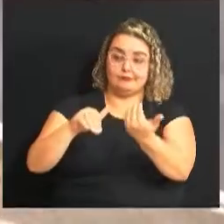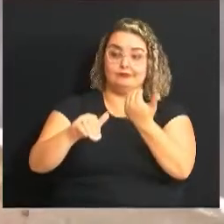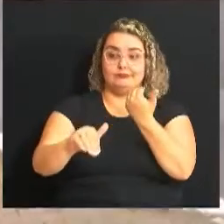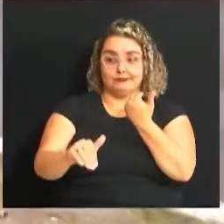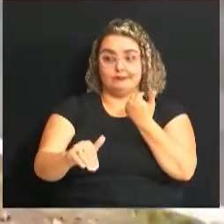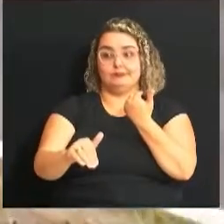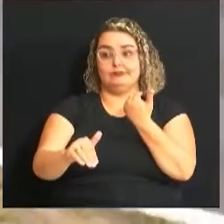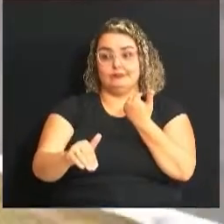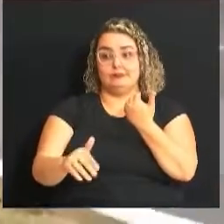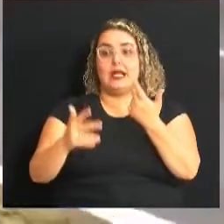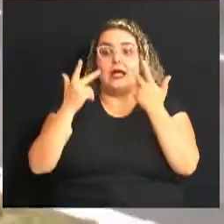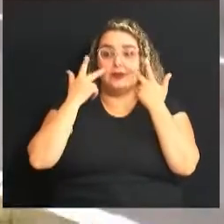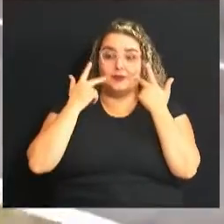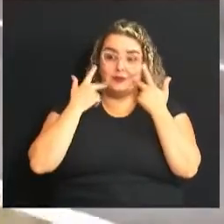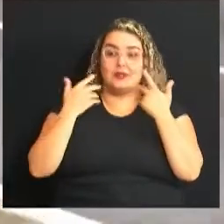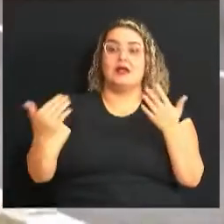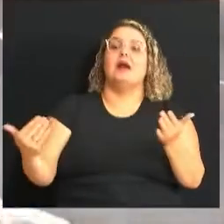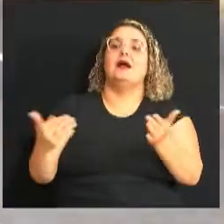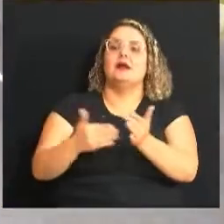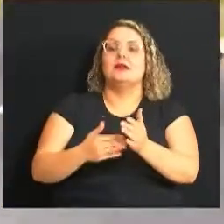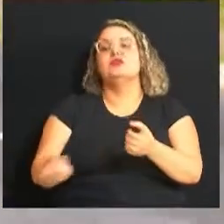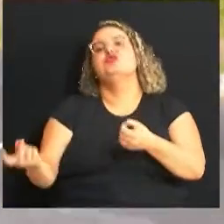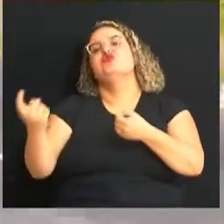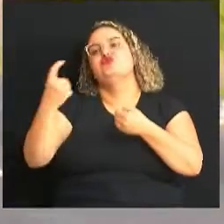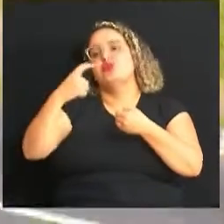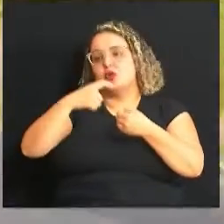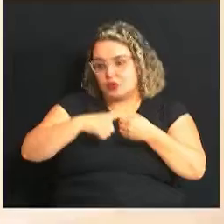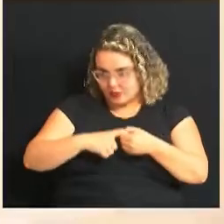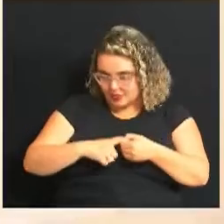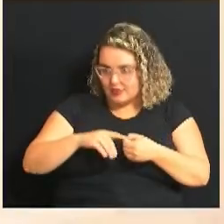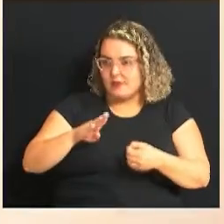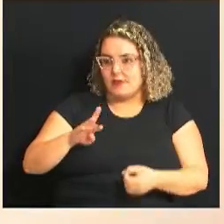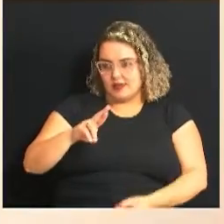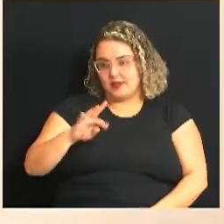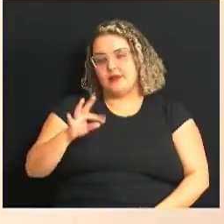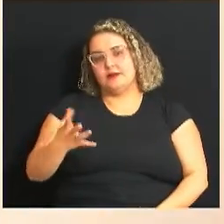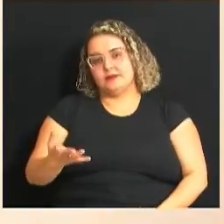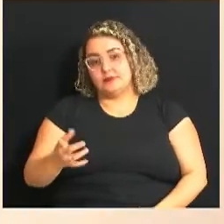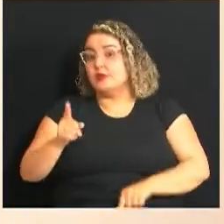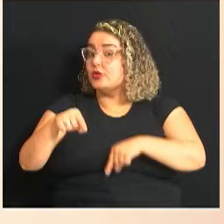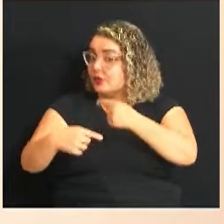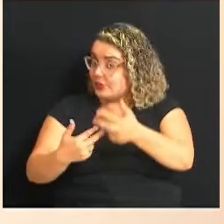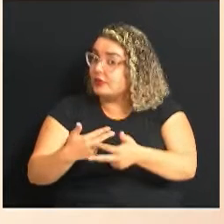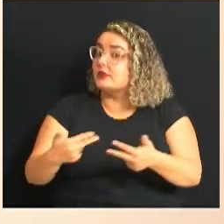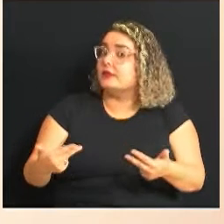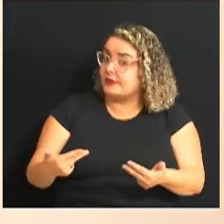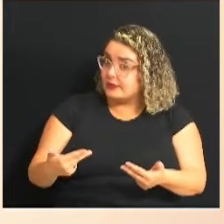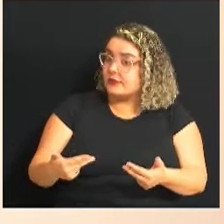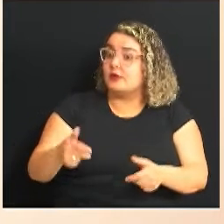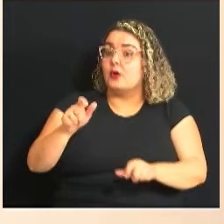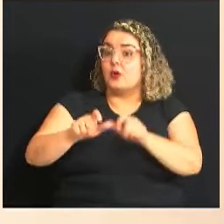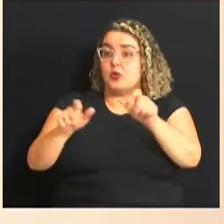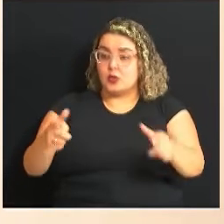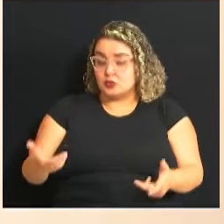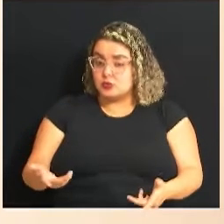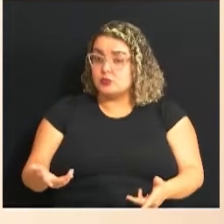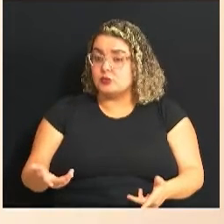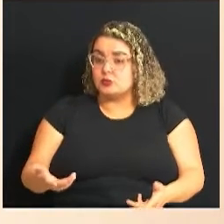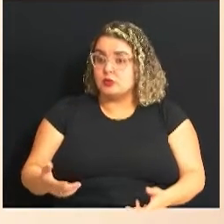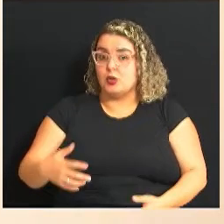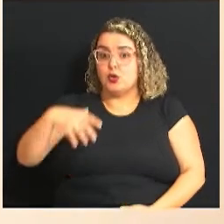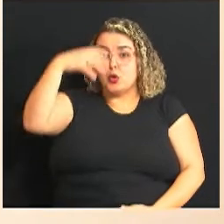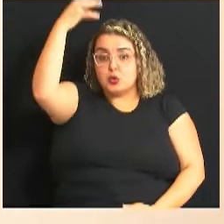faixa comum até entrar de volta para o corredor BRT. E outra coisa, o pessoal fica na